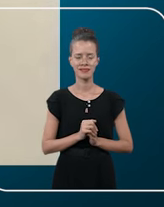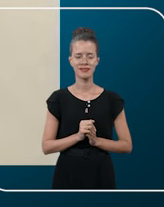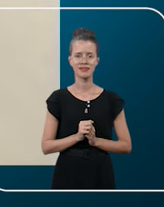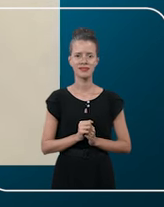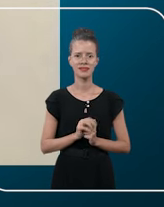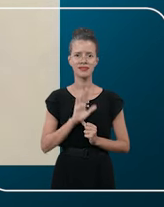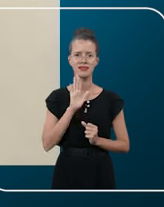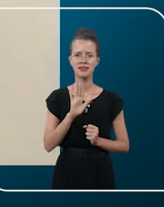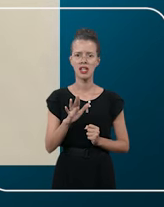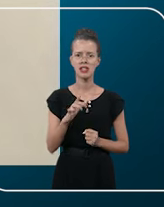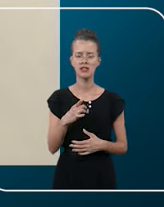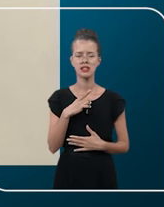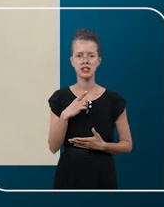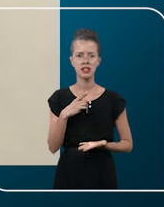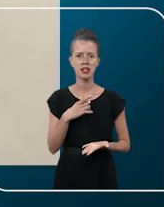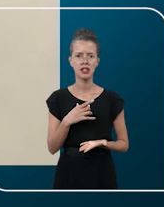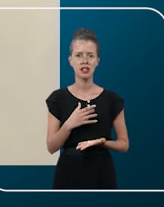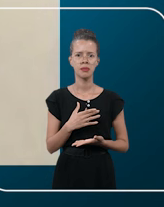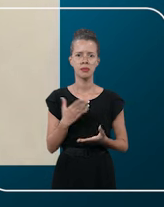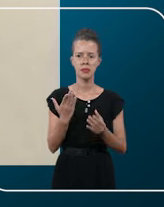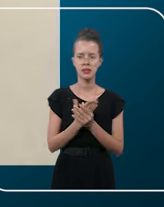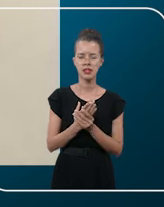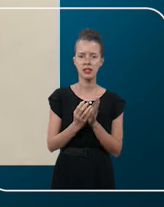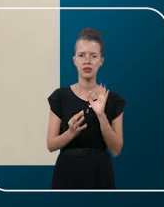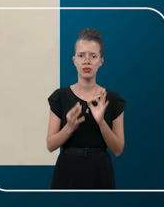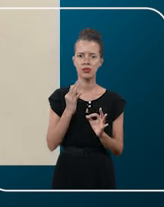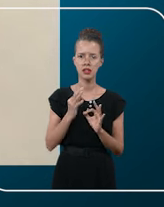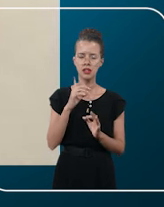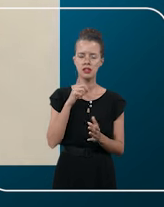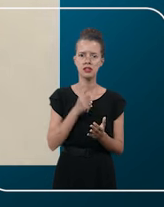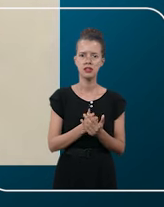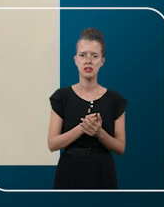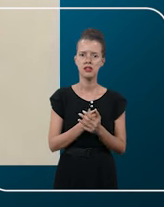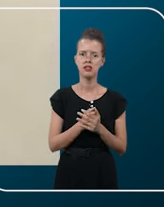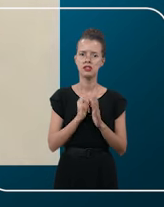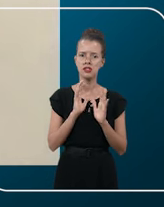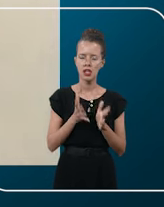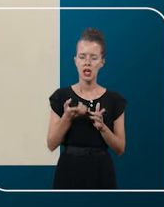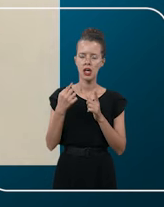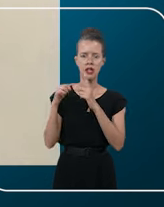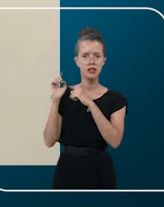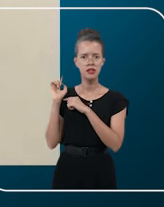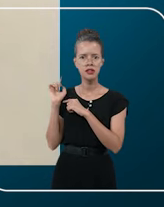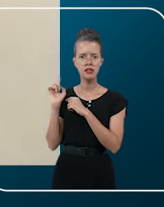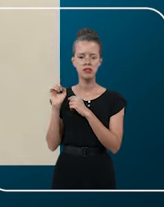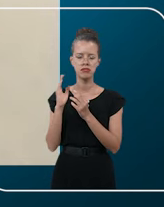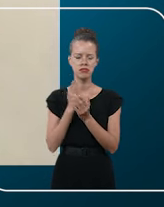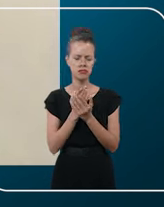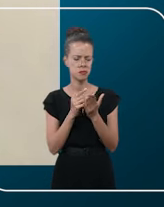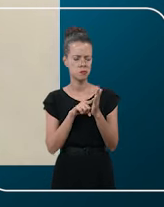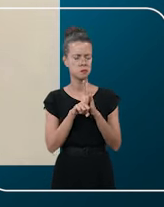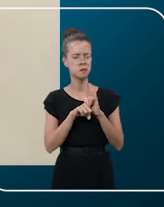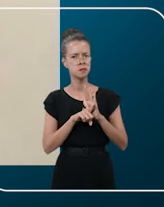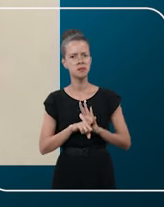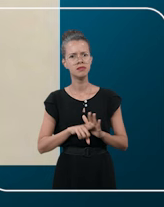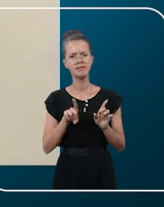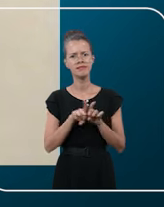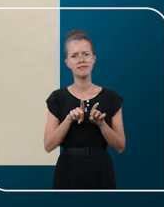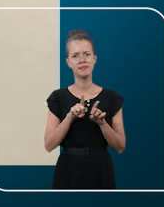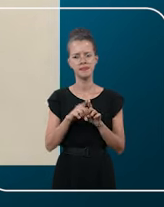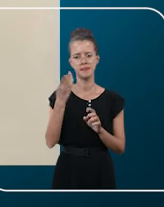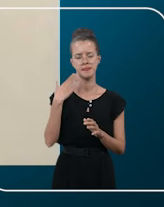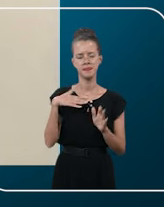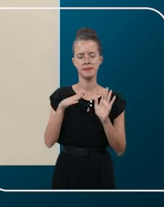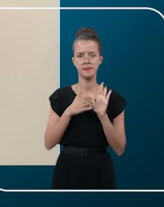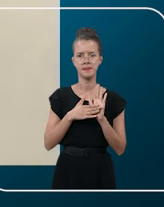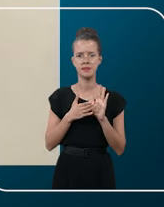casos, anteriores e também verificar circunstâncias fáticas de como aquilo